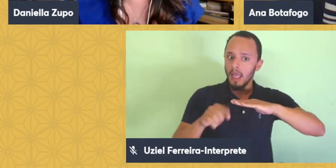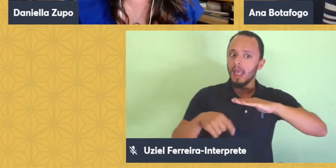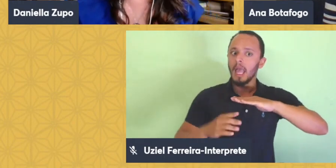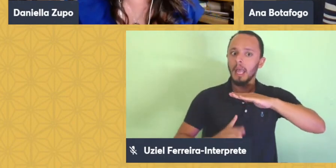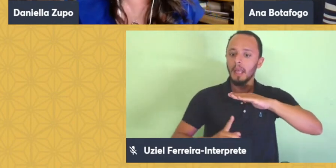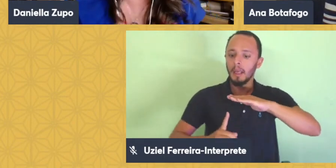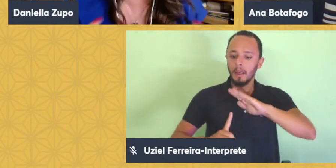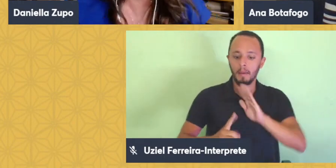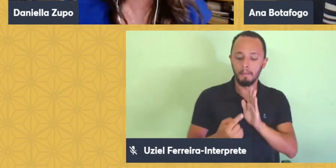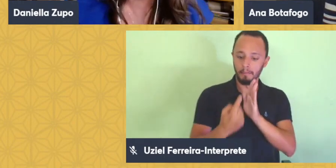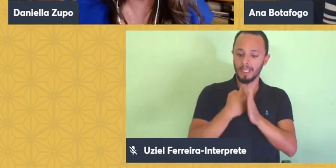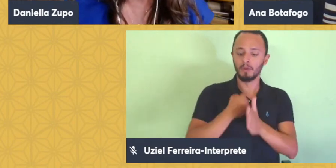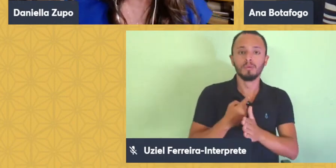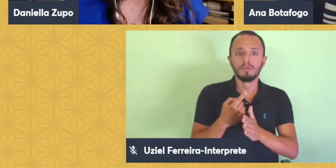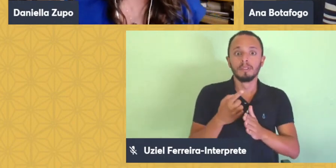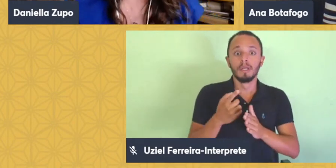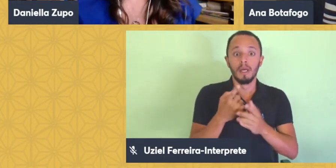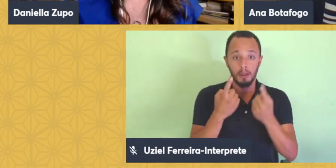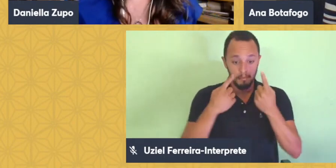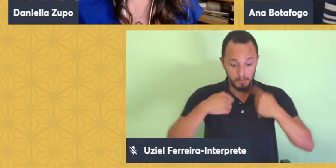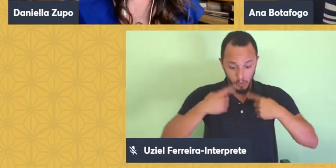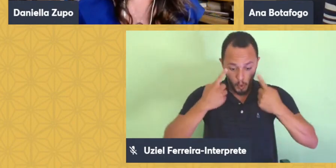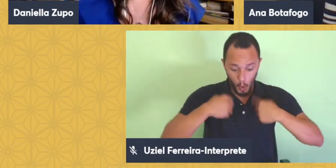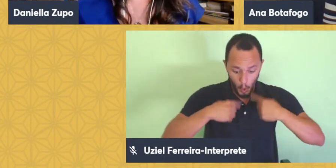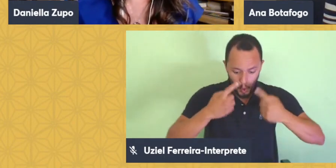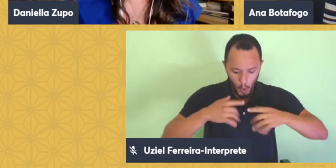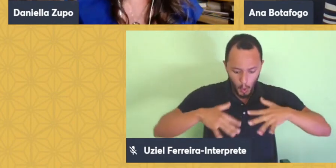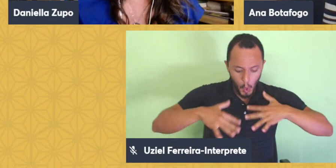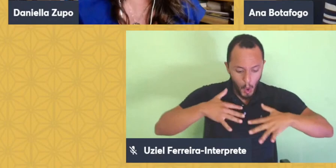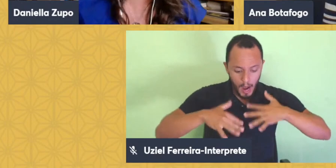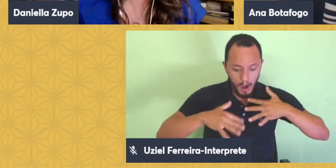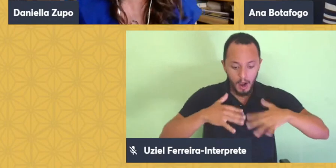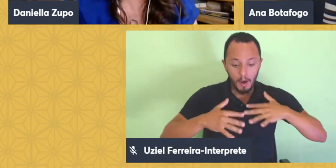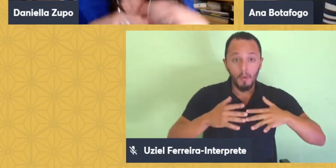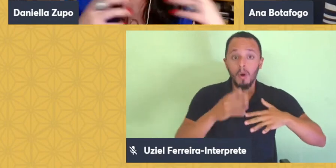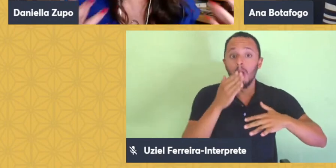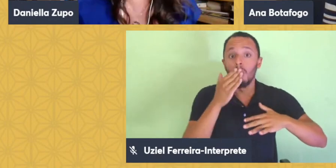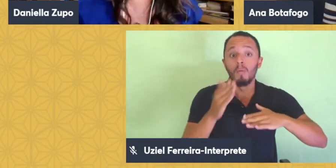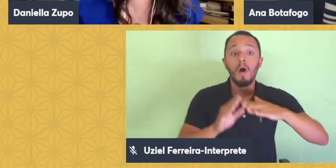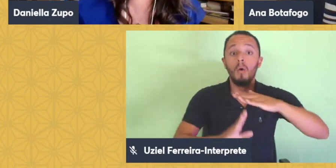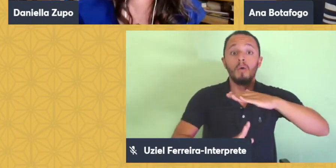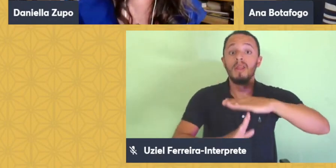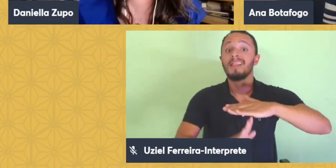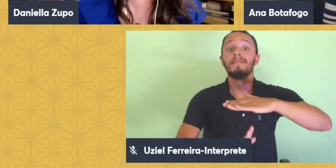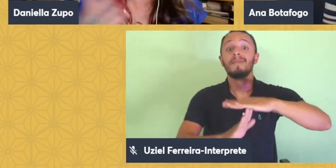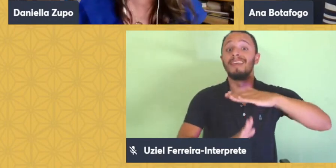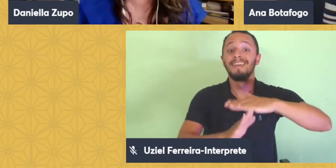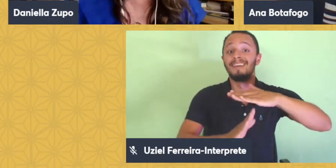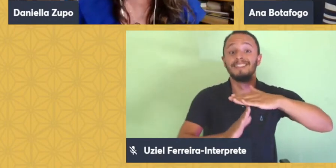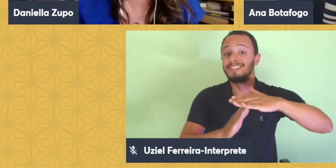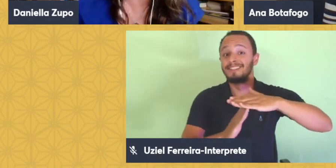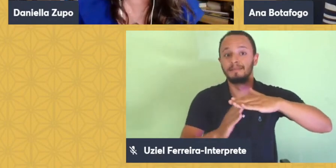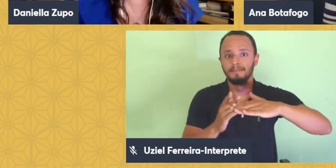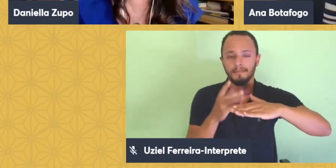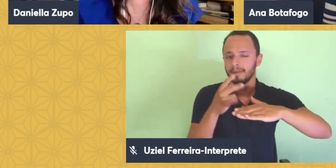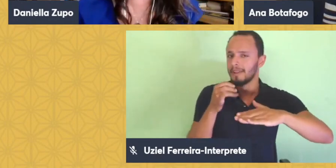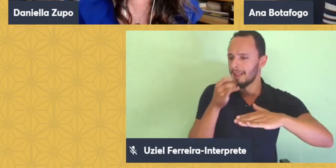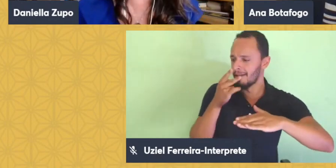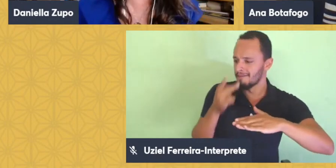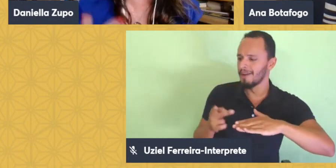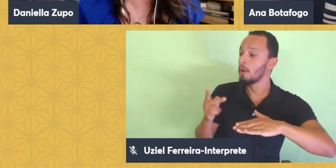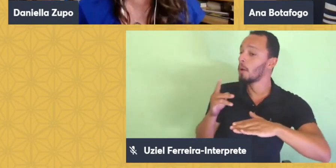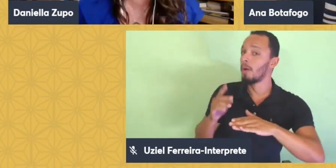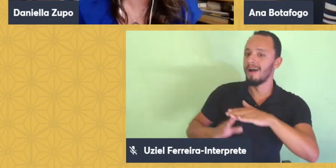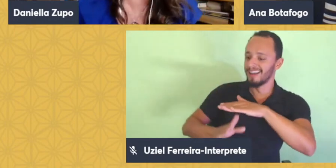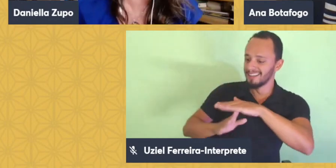aqui né O que pode um corpo quais seriam os limites né que são inúmeros os exemplos ele deu alguns muito